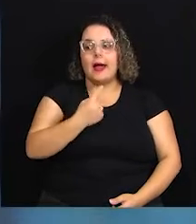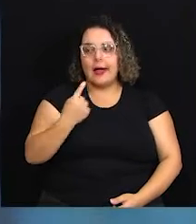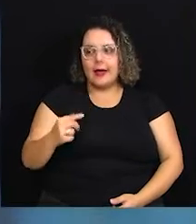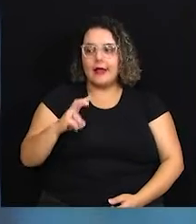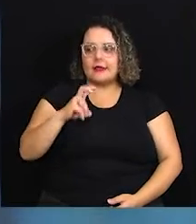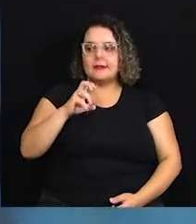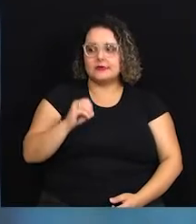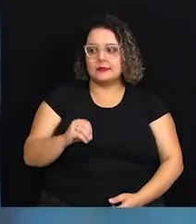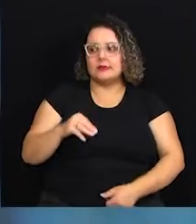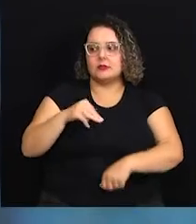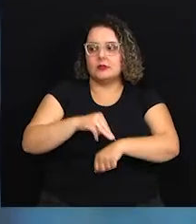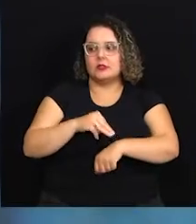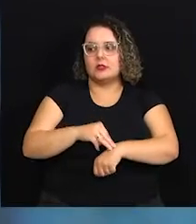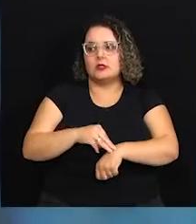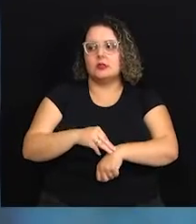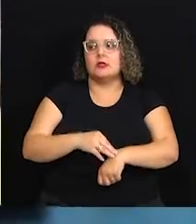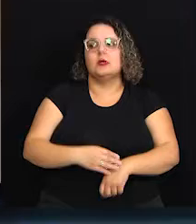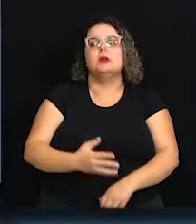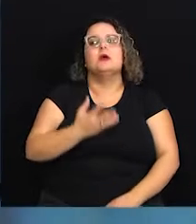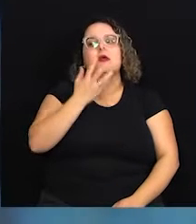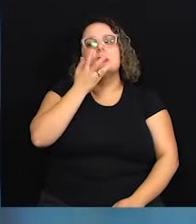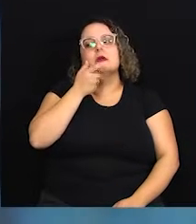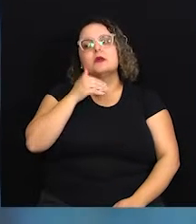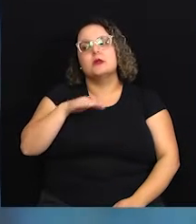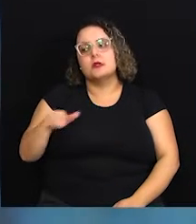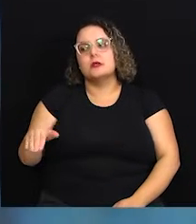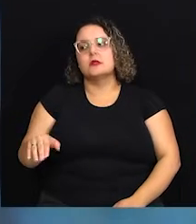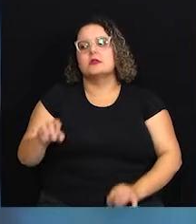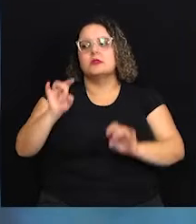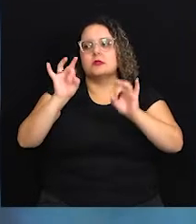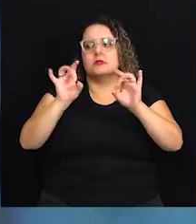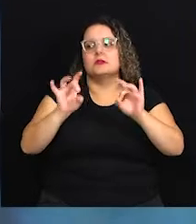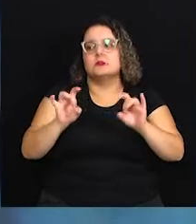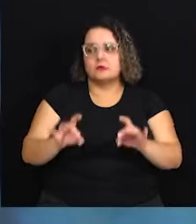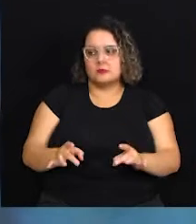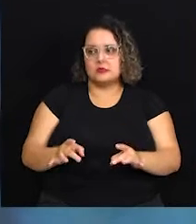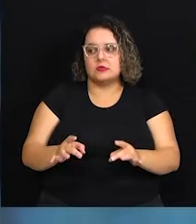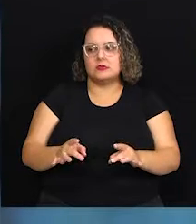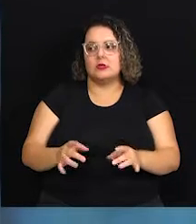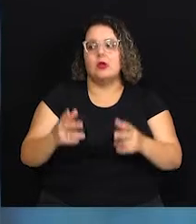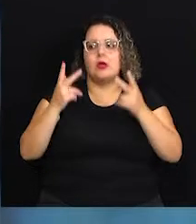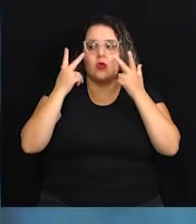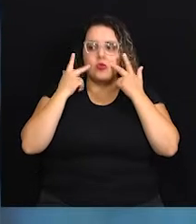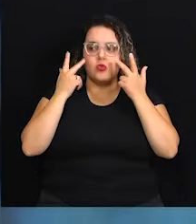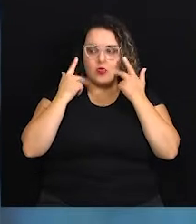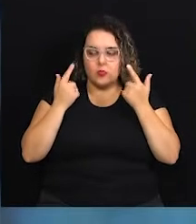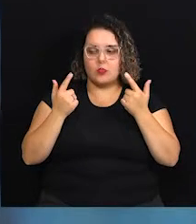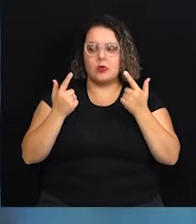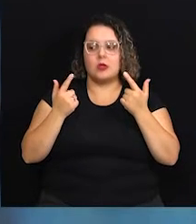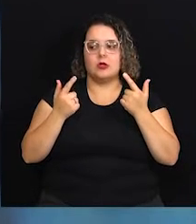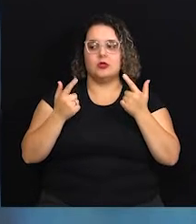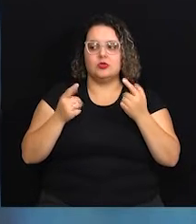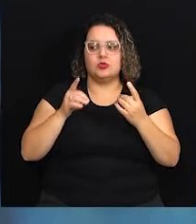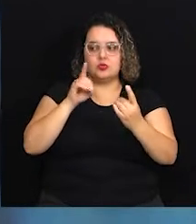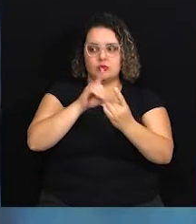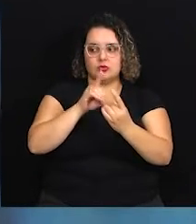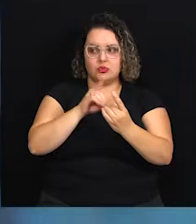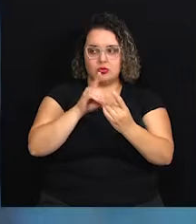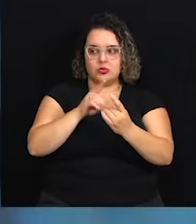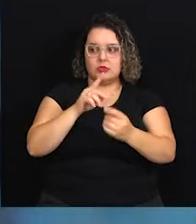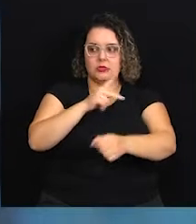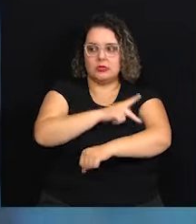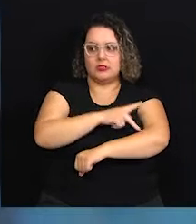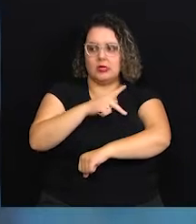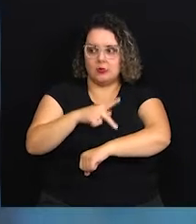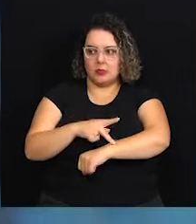cada 50 minutos, essa criança passa por um desses especialistas. Normalmente, no atendimento da